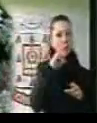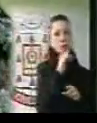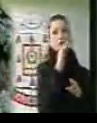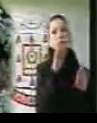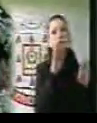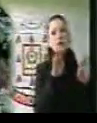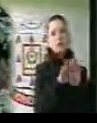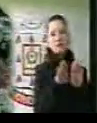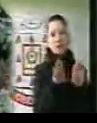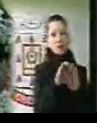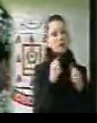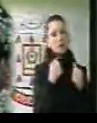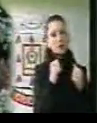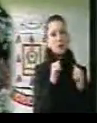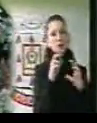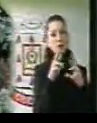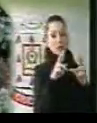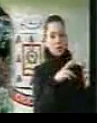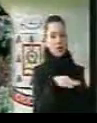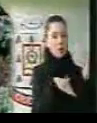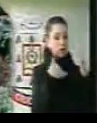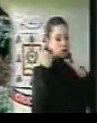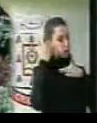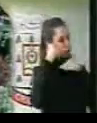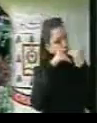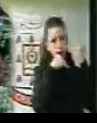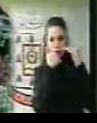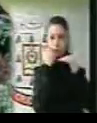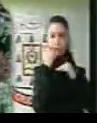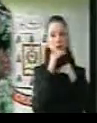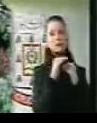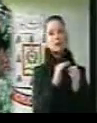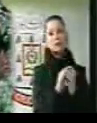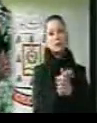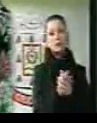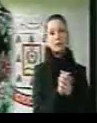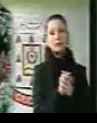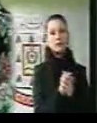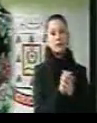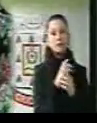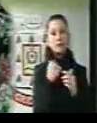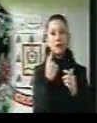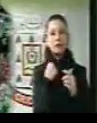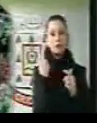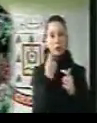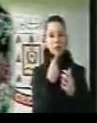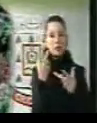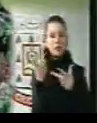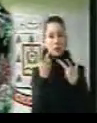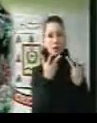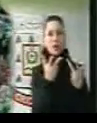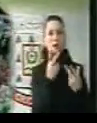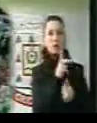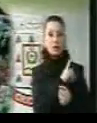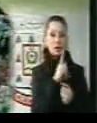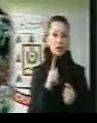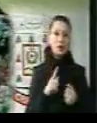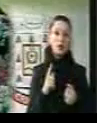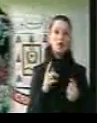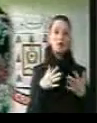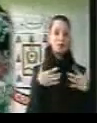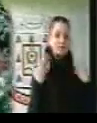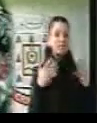é contextualizado para que uma região possa se desenvolver na sua plenitude. Então, a gente recebe aqui o presidente com muita alegria e